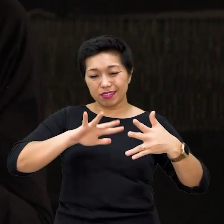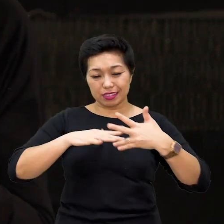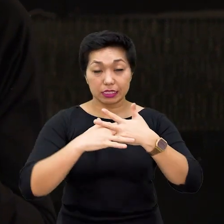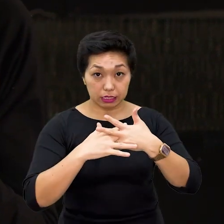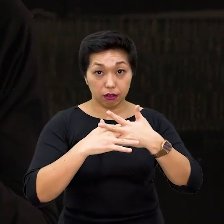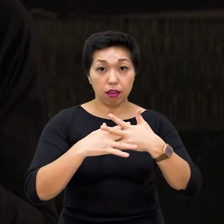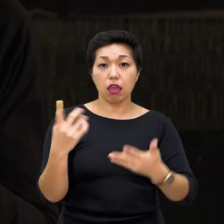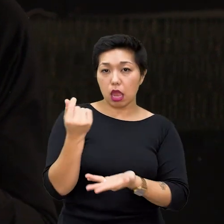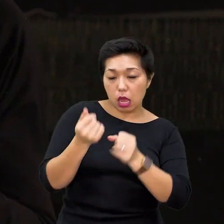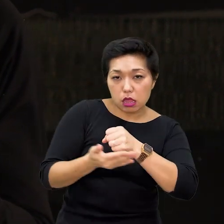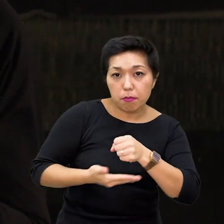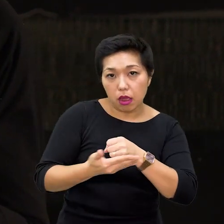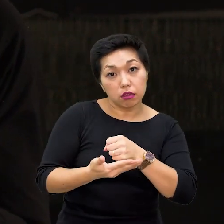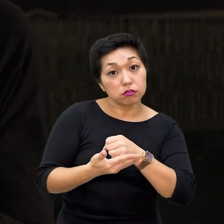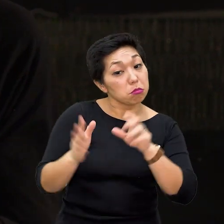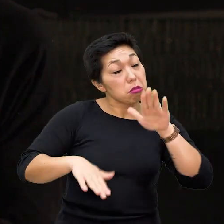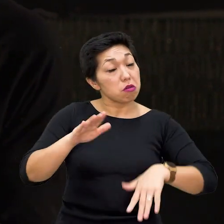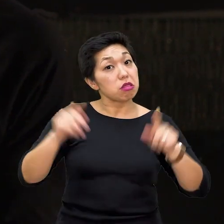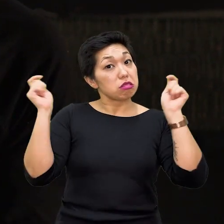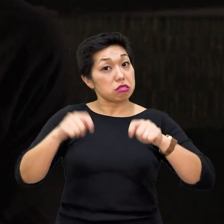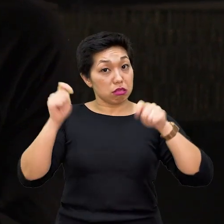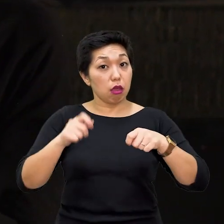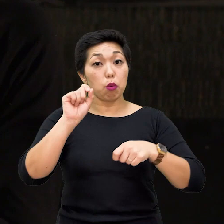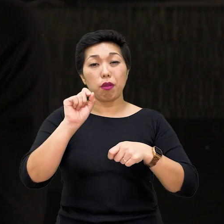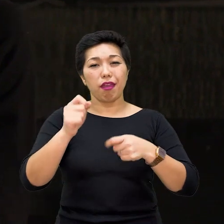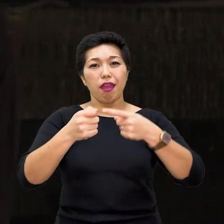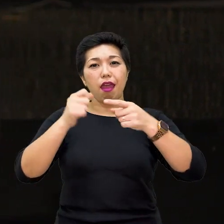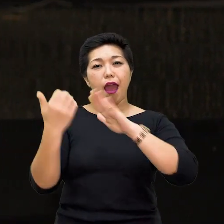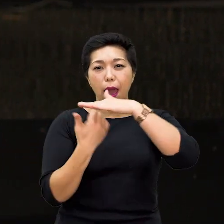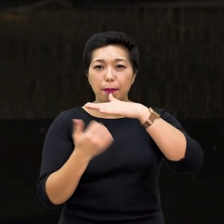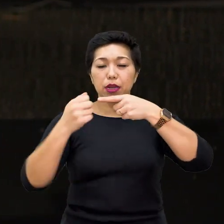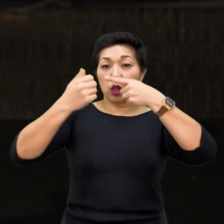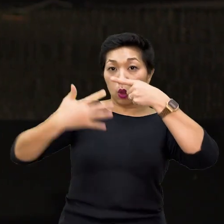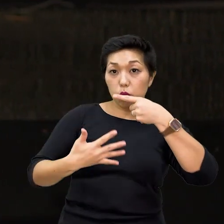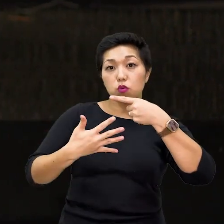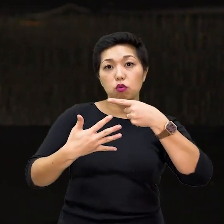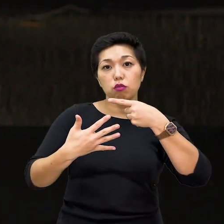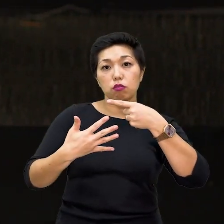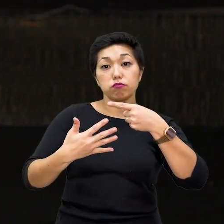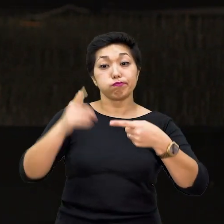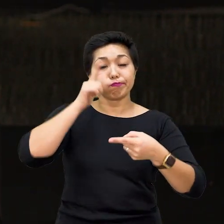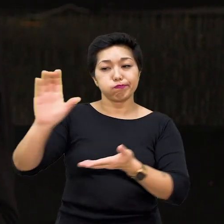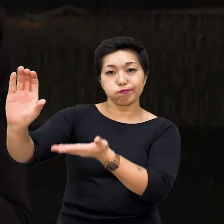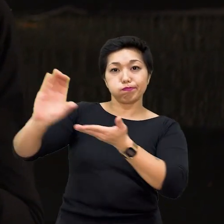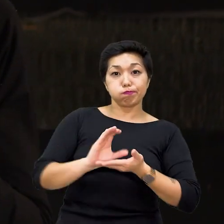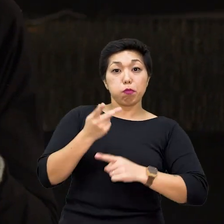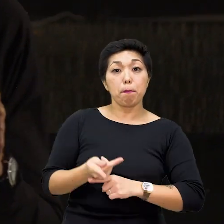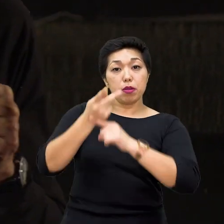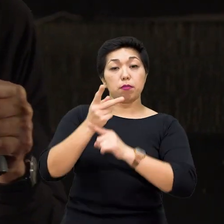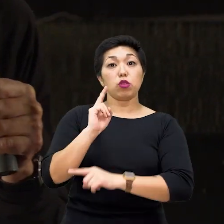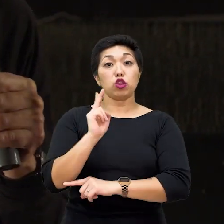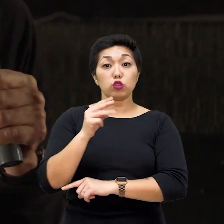possivelmente conseguiriam obter da Google, e conseguiram um prêmio de $2,5 milhões